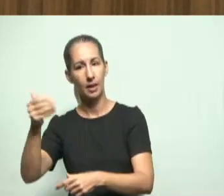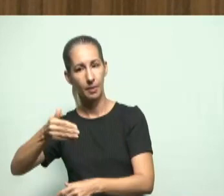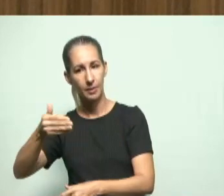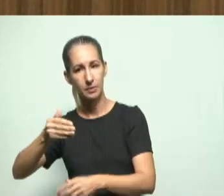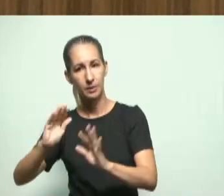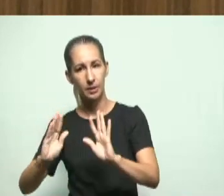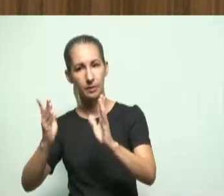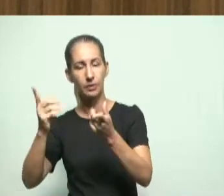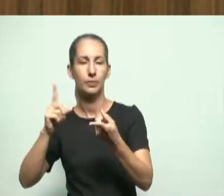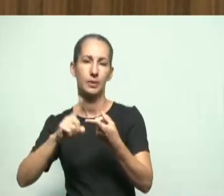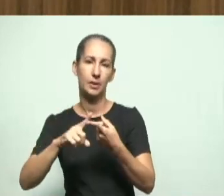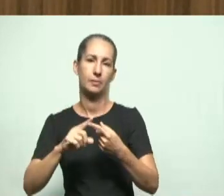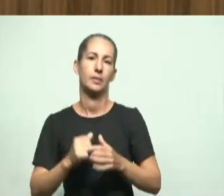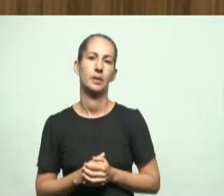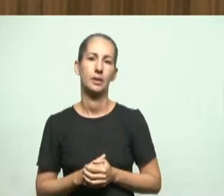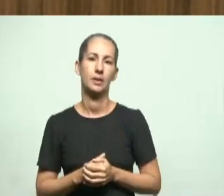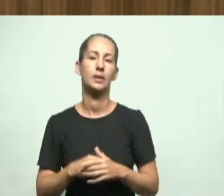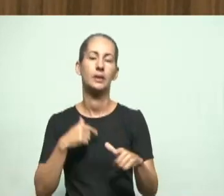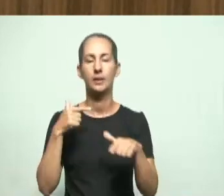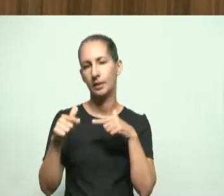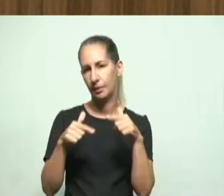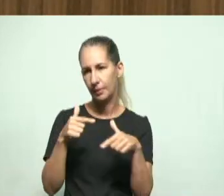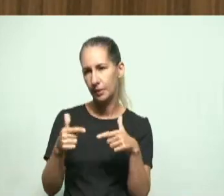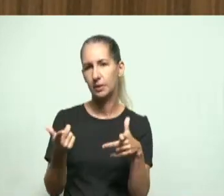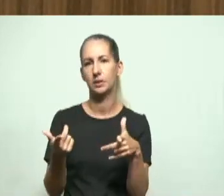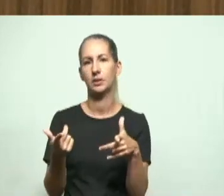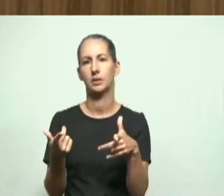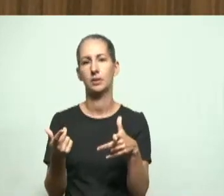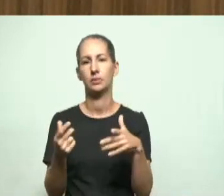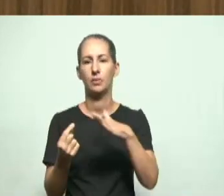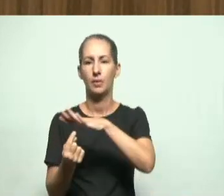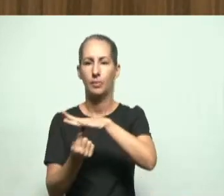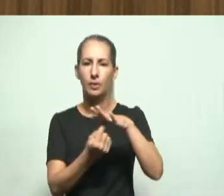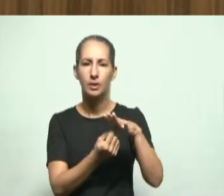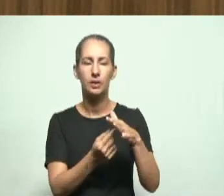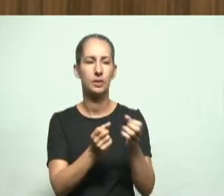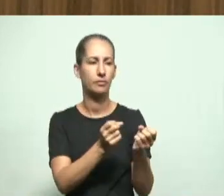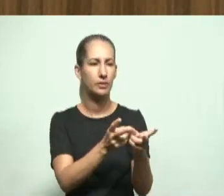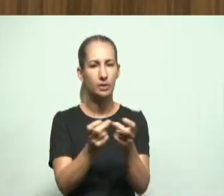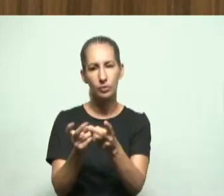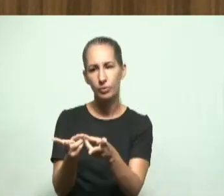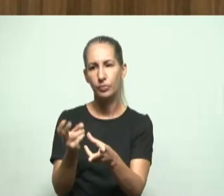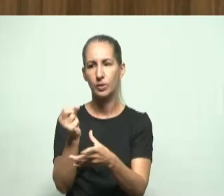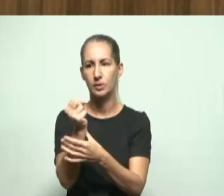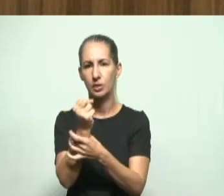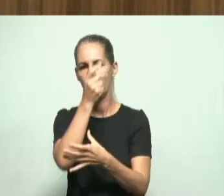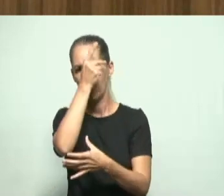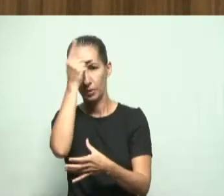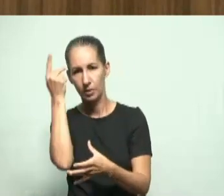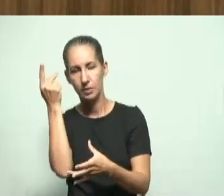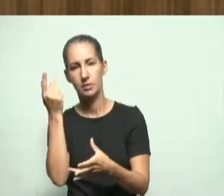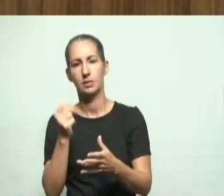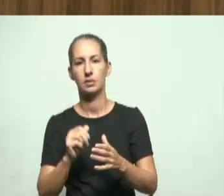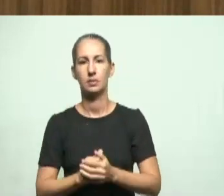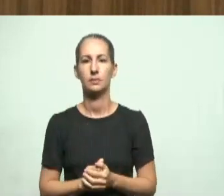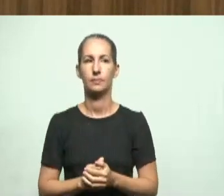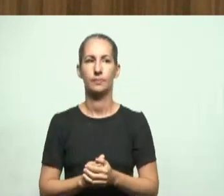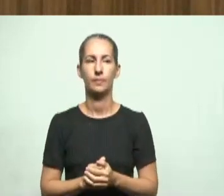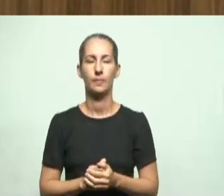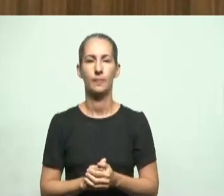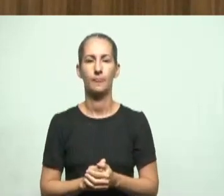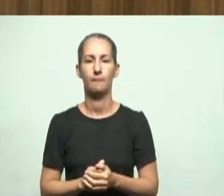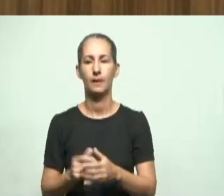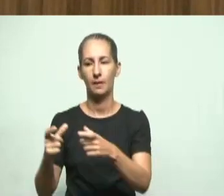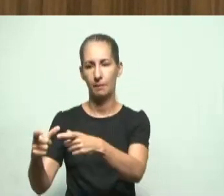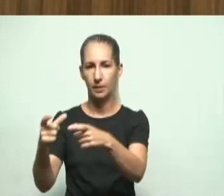dos eventos, mas também para aqueles que estão trabalhando, ambulantes, vendedores, seguranças, produtores, pessoas que estão